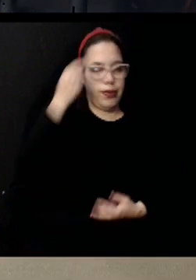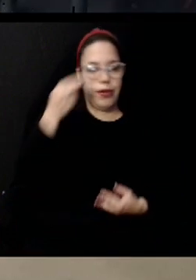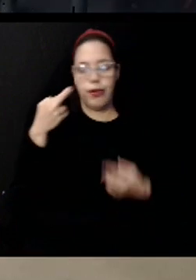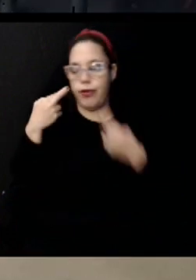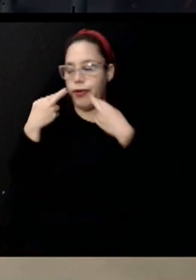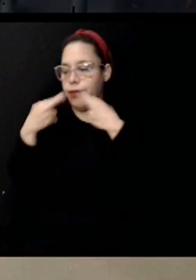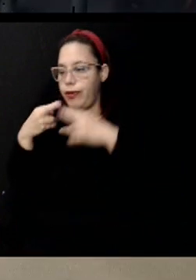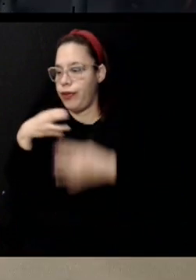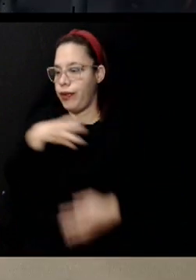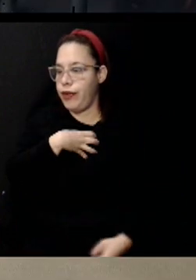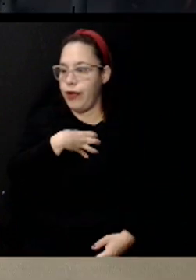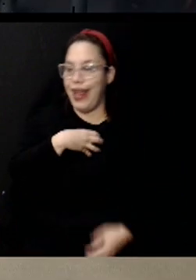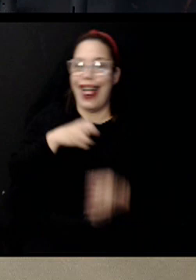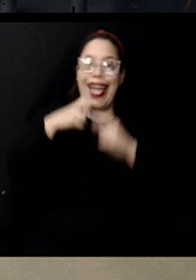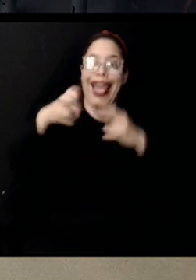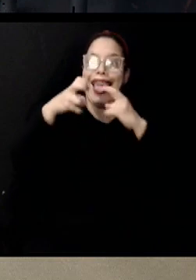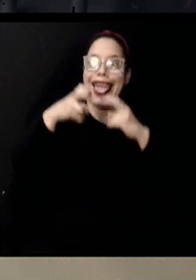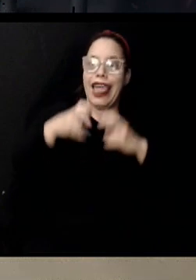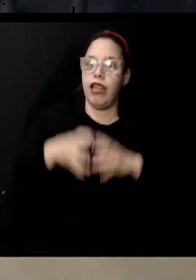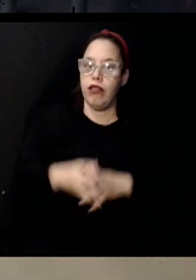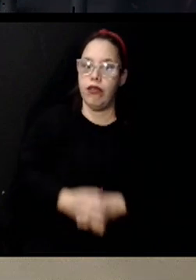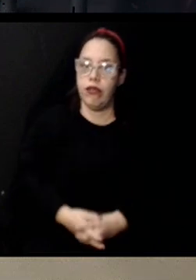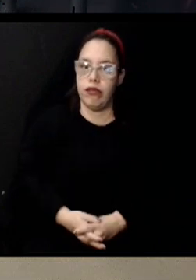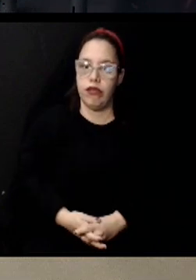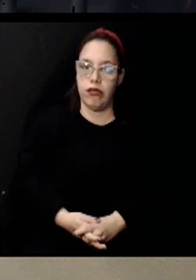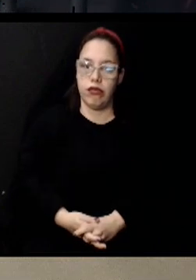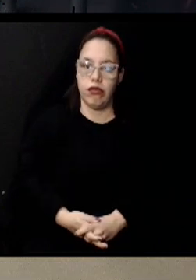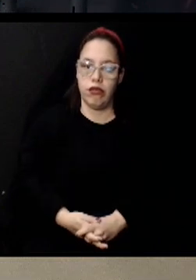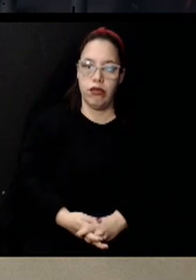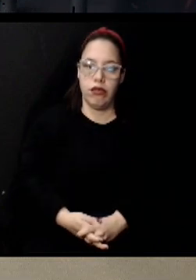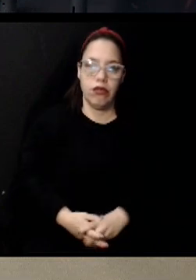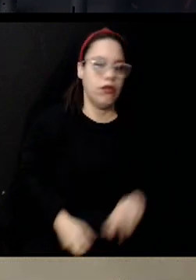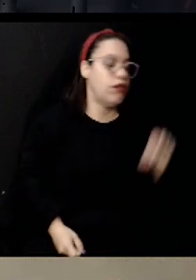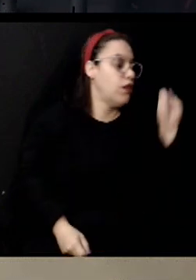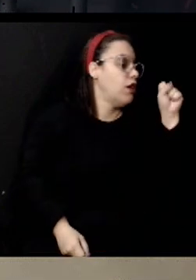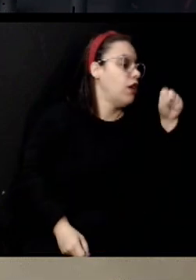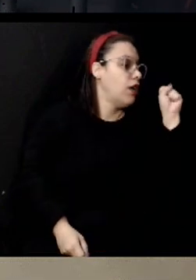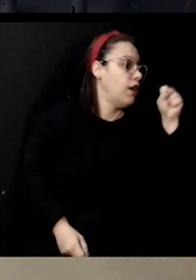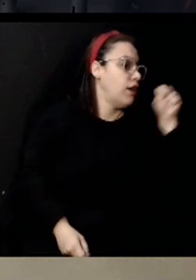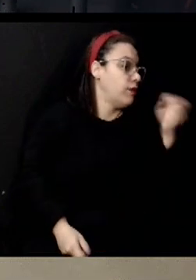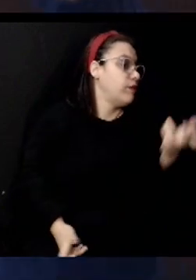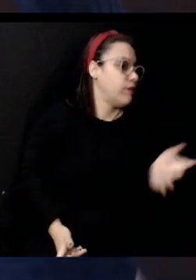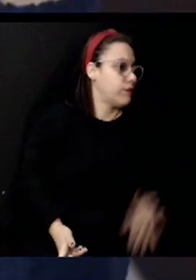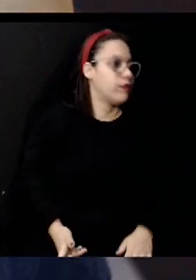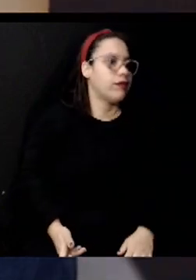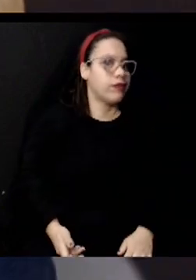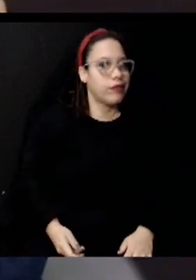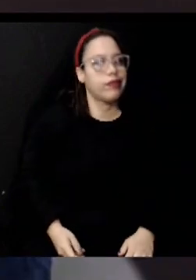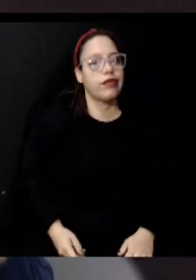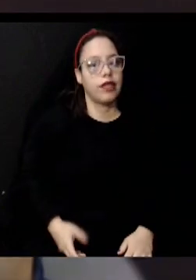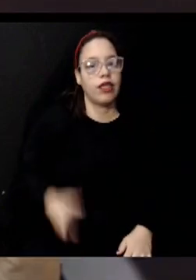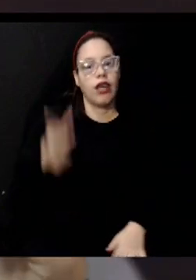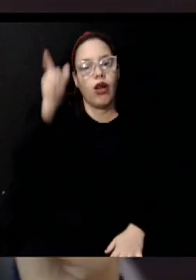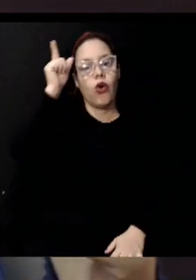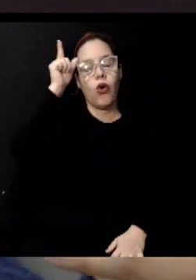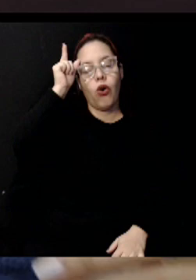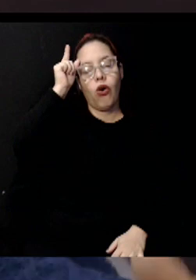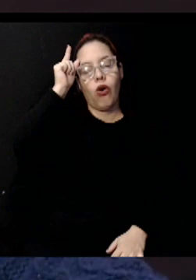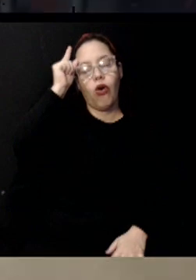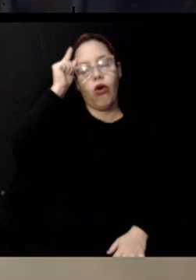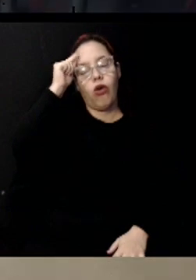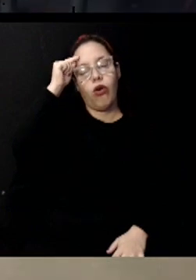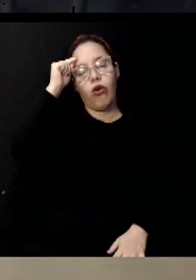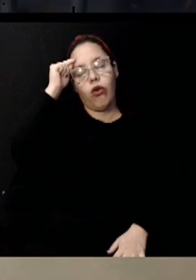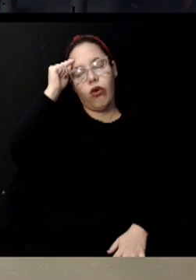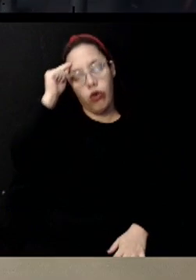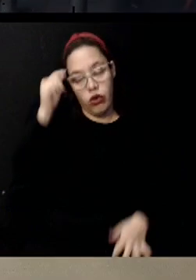um grito, dar um Isso, né, exato, é, dar um aham, é um sabe. alívio um momentâneo, alívio mas é Exato. a momentâneo.